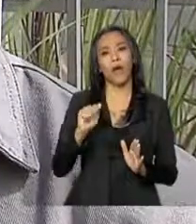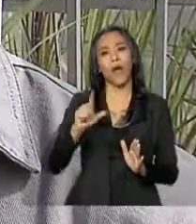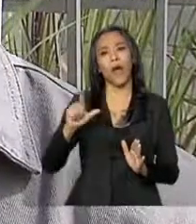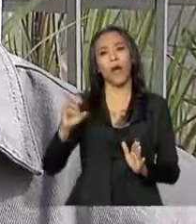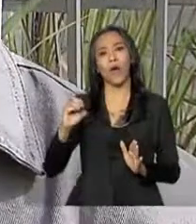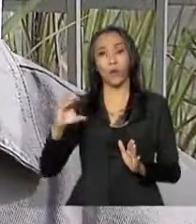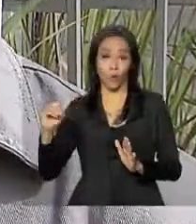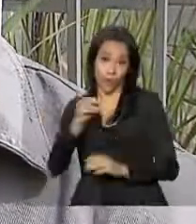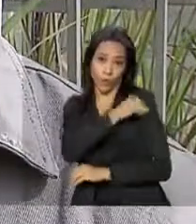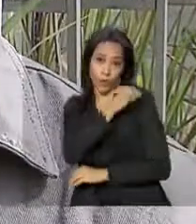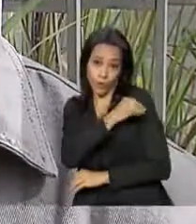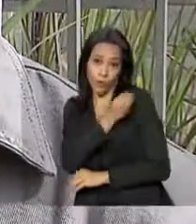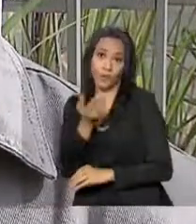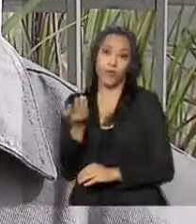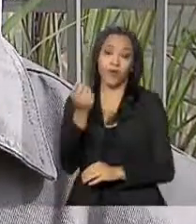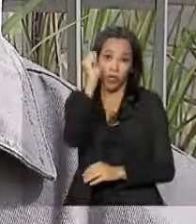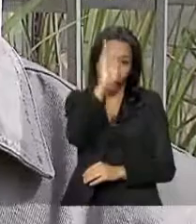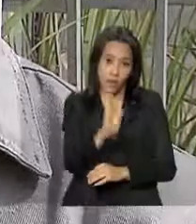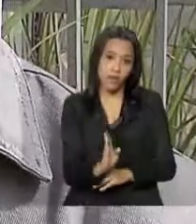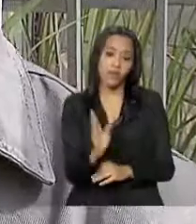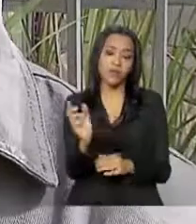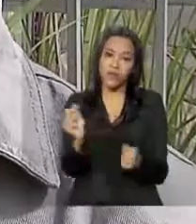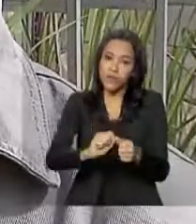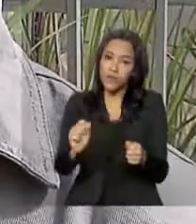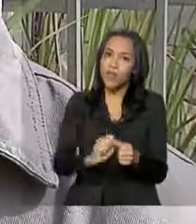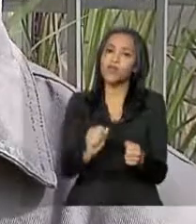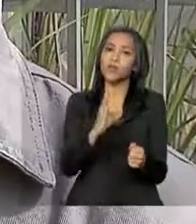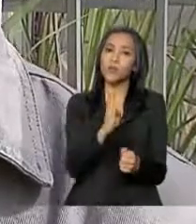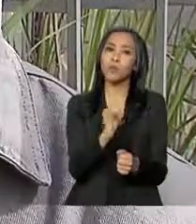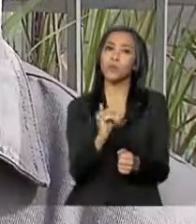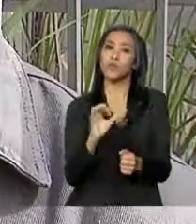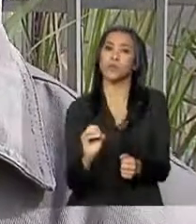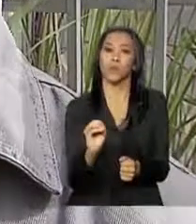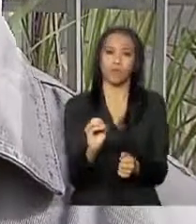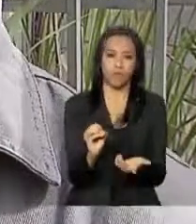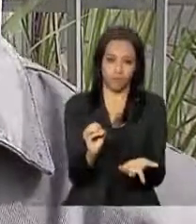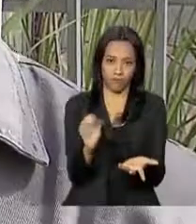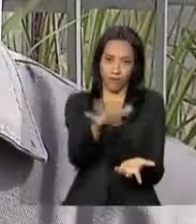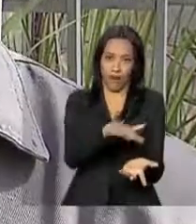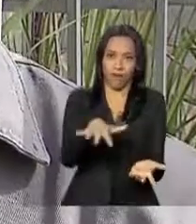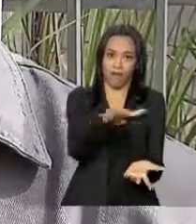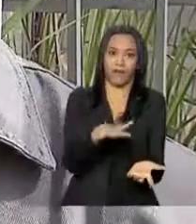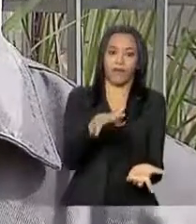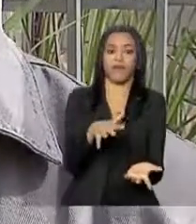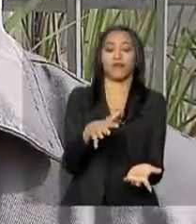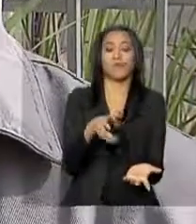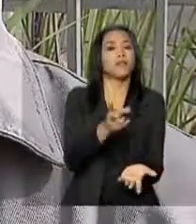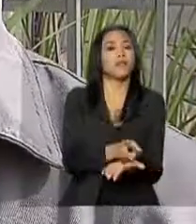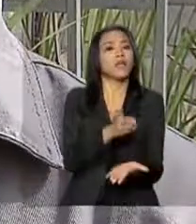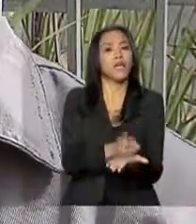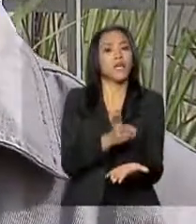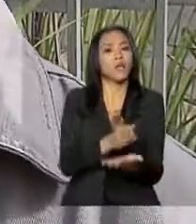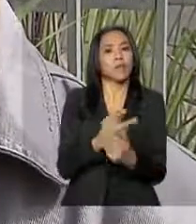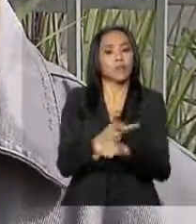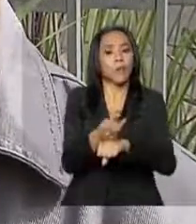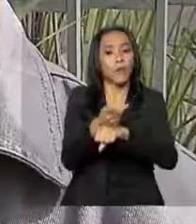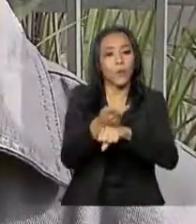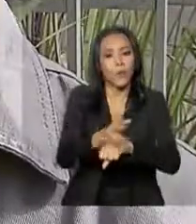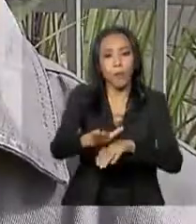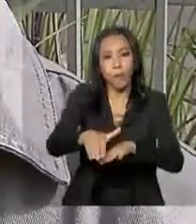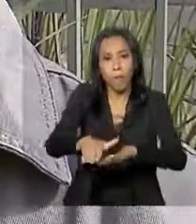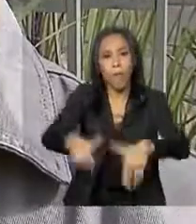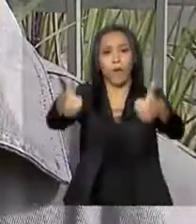fazer com que o Brasil produzisse um biocombustível, e sempre buscando melhorar a